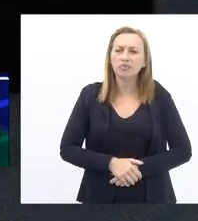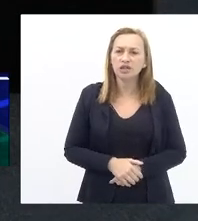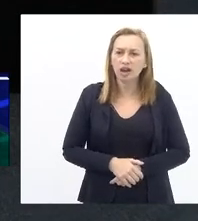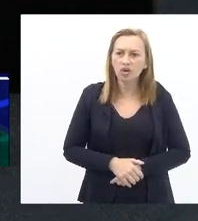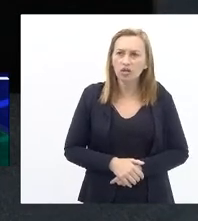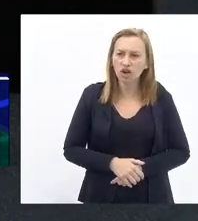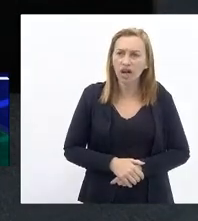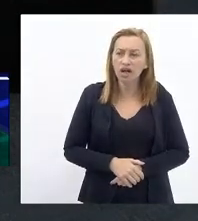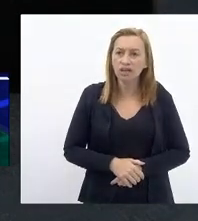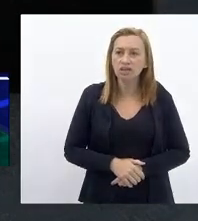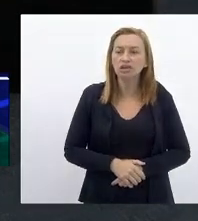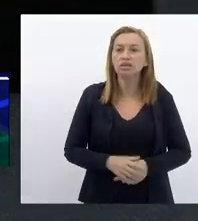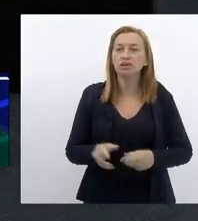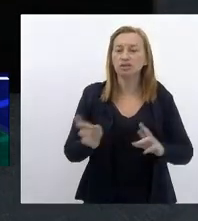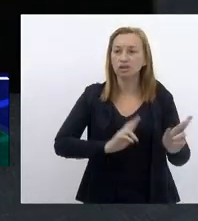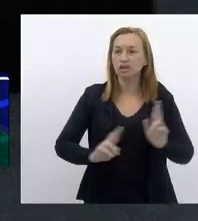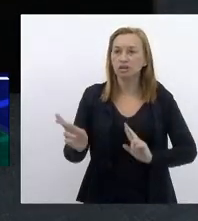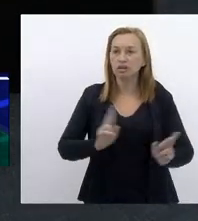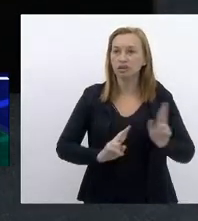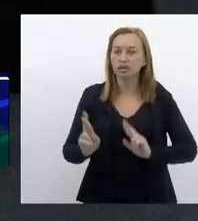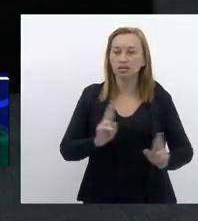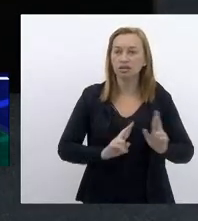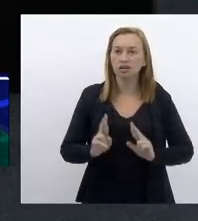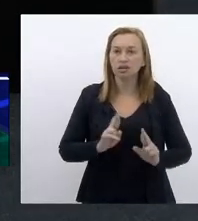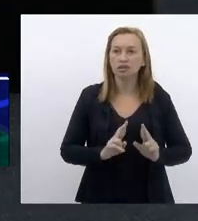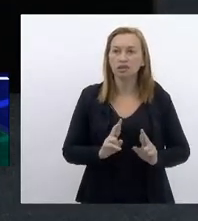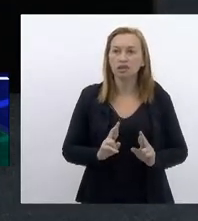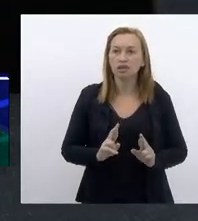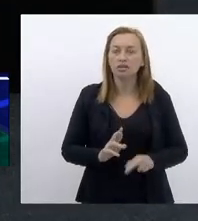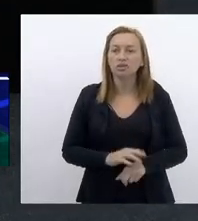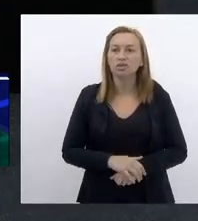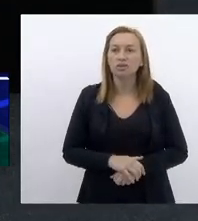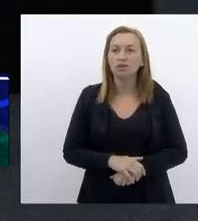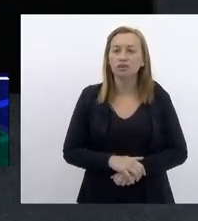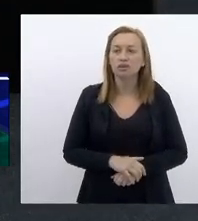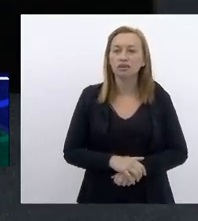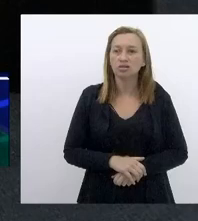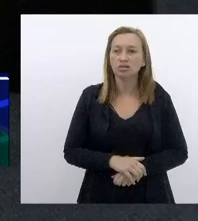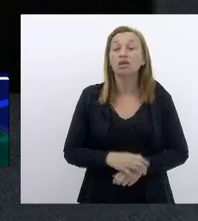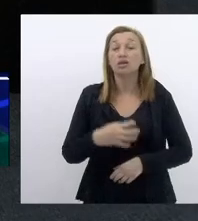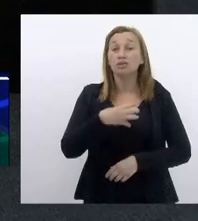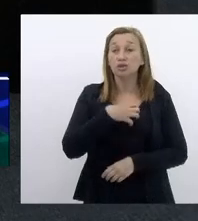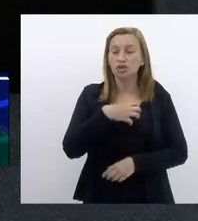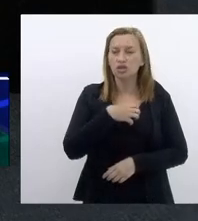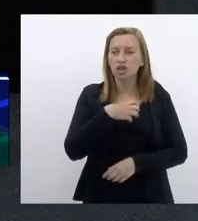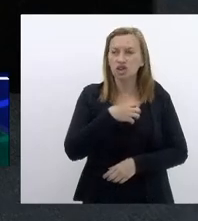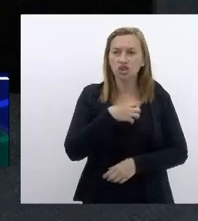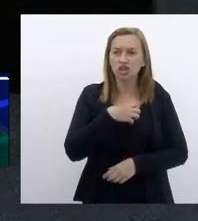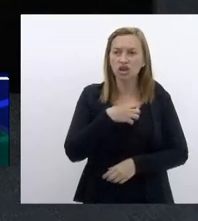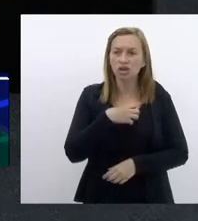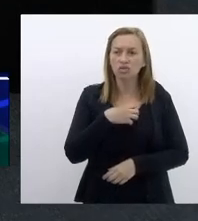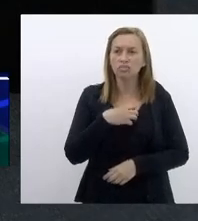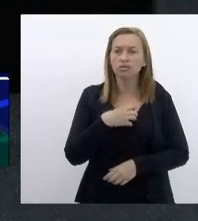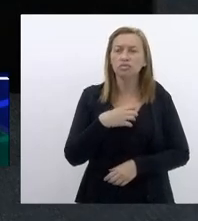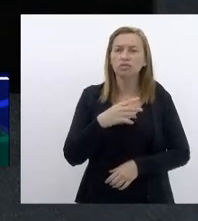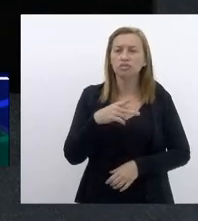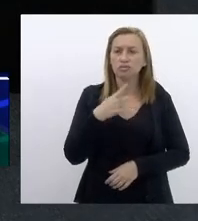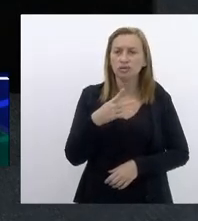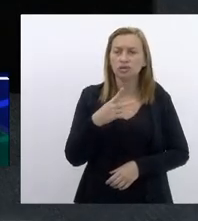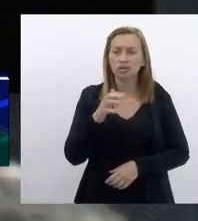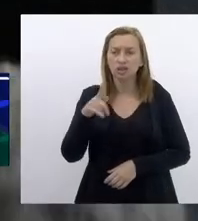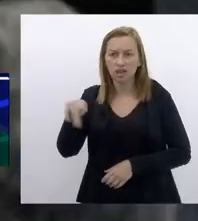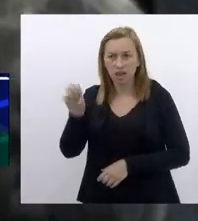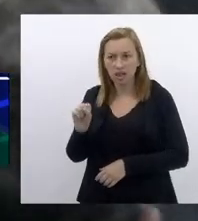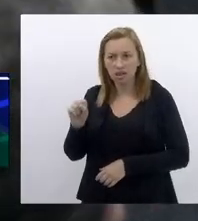importante relacionada à emissão de gases poluentes, no sentido de conter a emissão de gases poluentes e